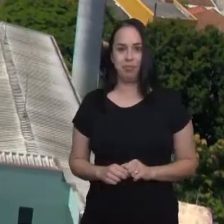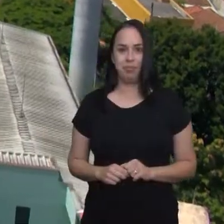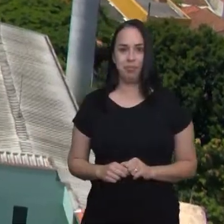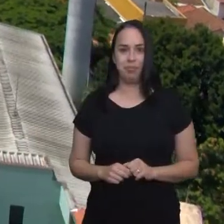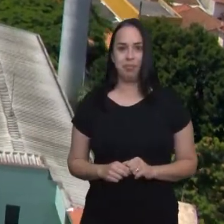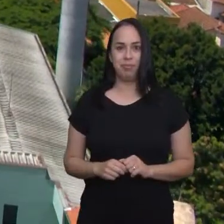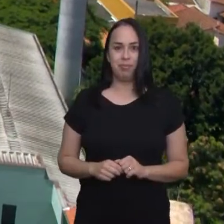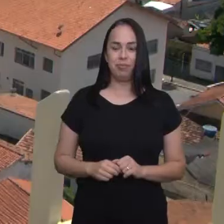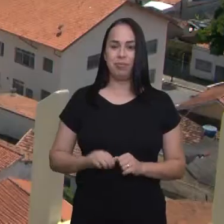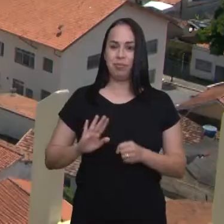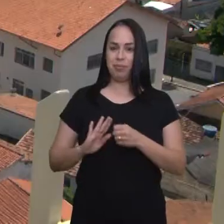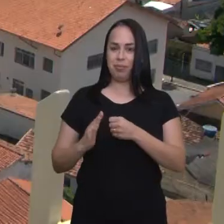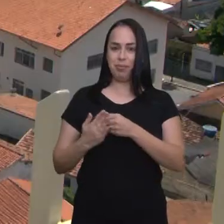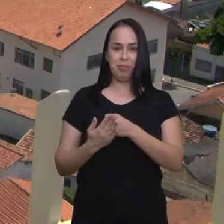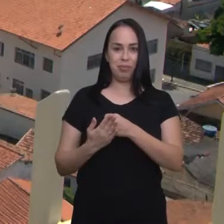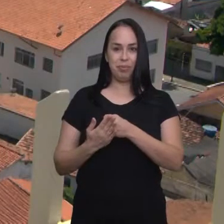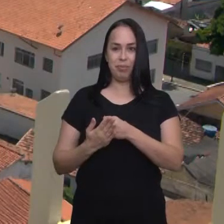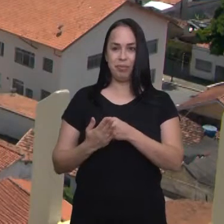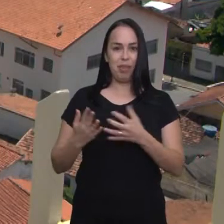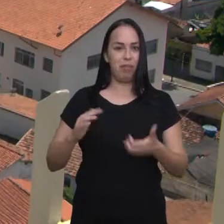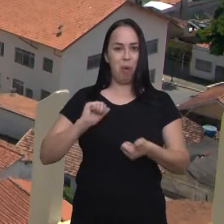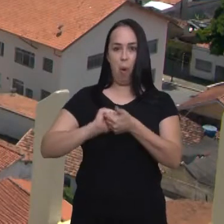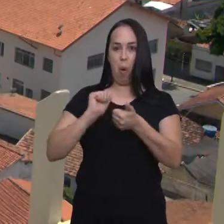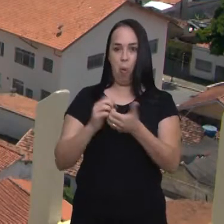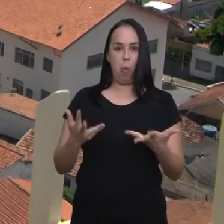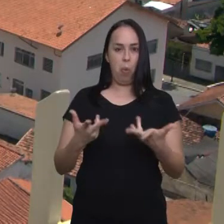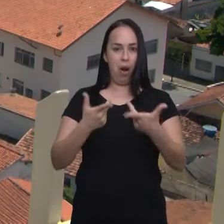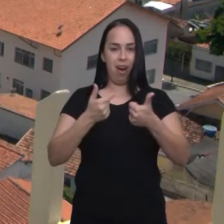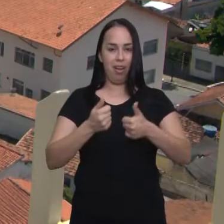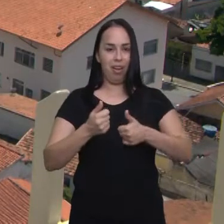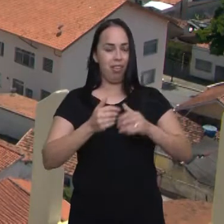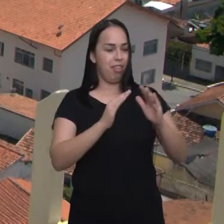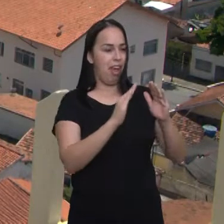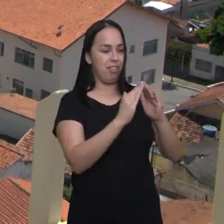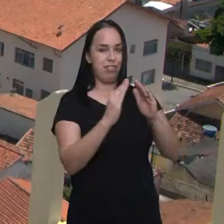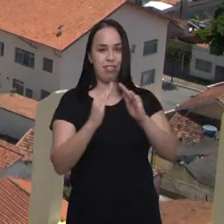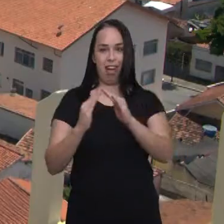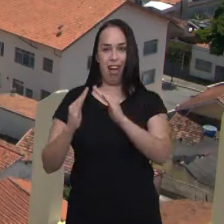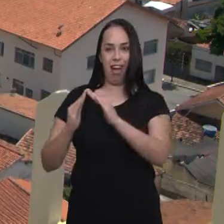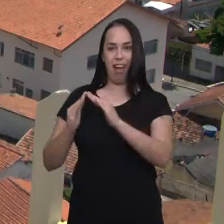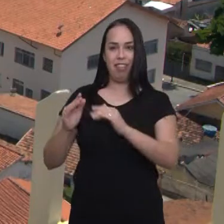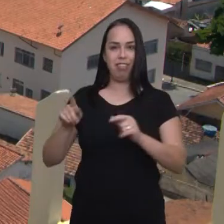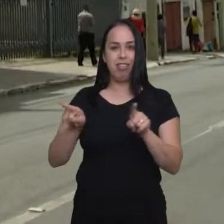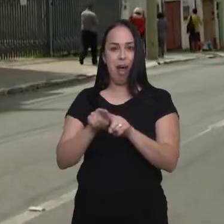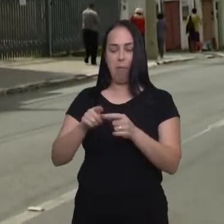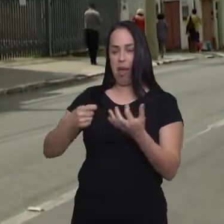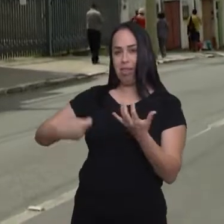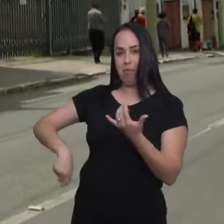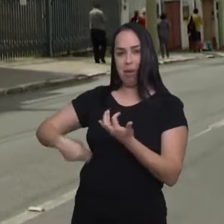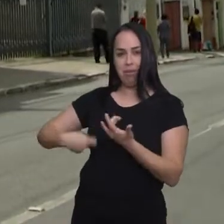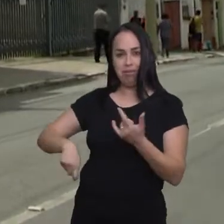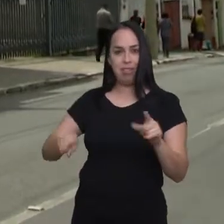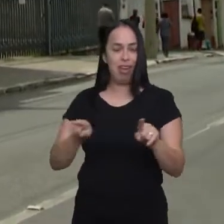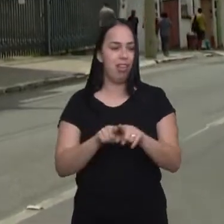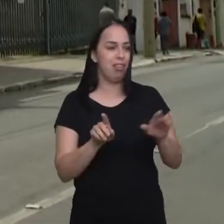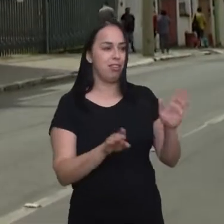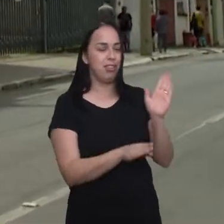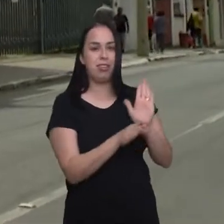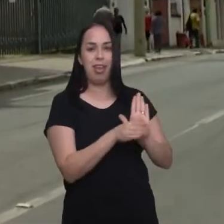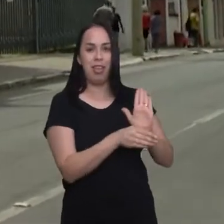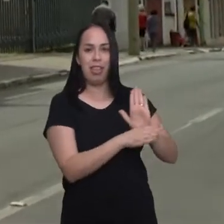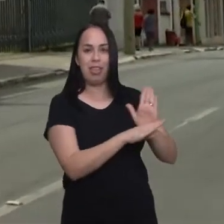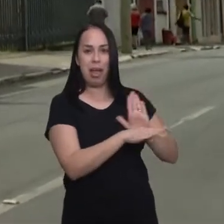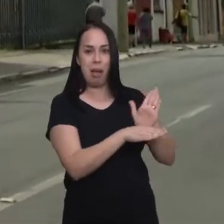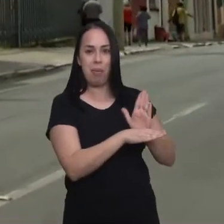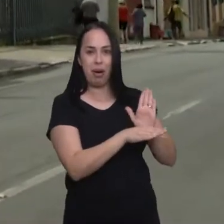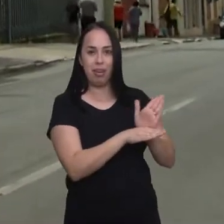Exuberante, o bairro Santana tem muitas qualidades. Seja na arquitetura das casas, nas modas de viola caipira, no cinema de rua.